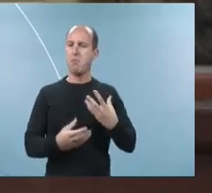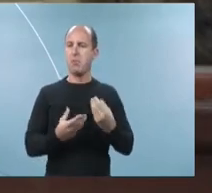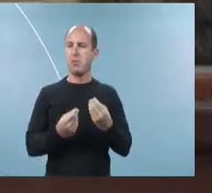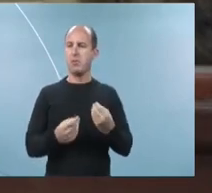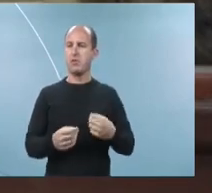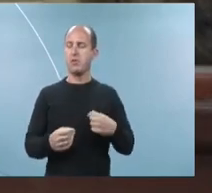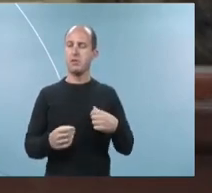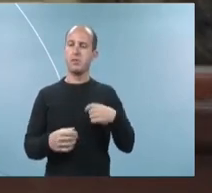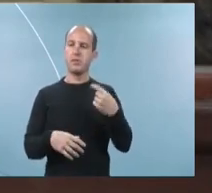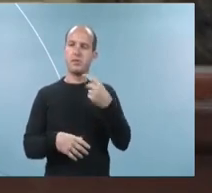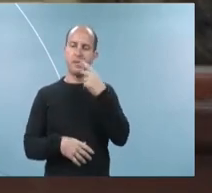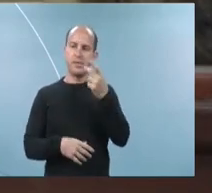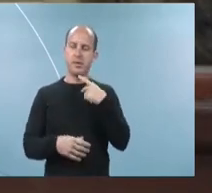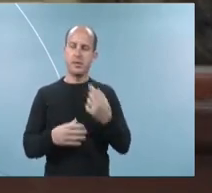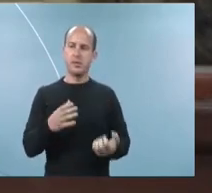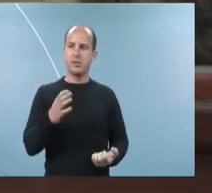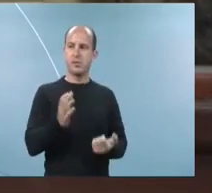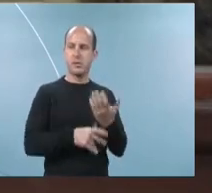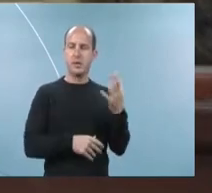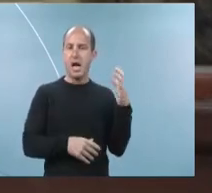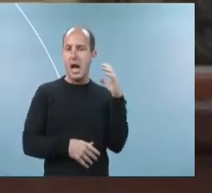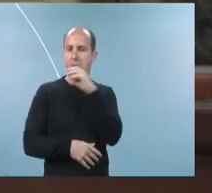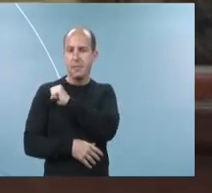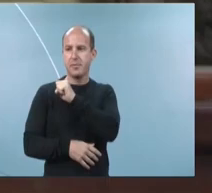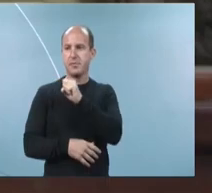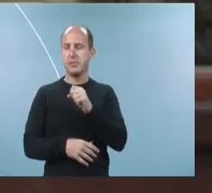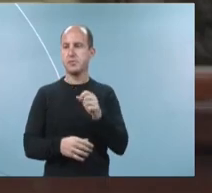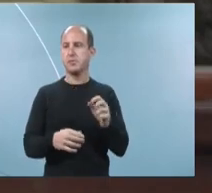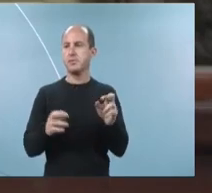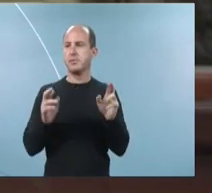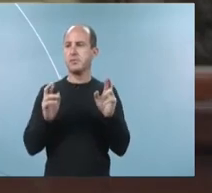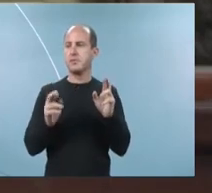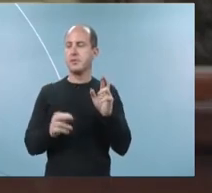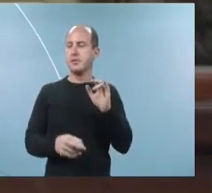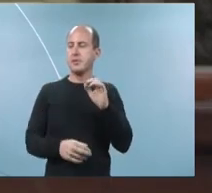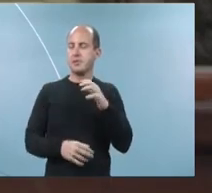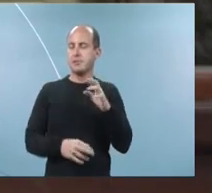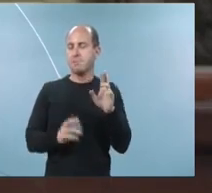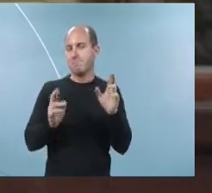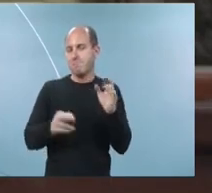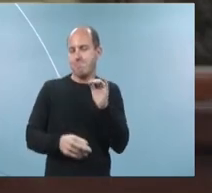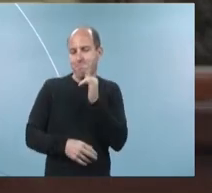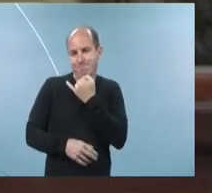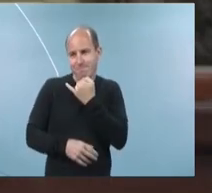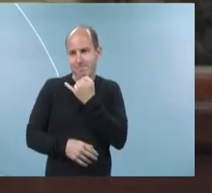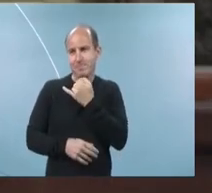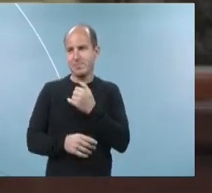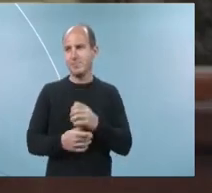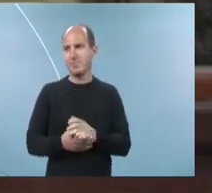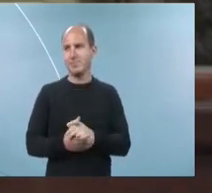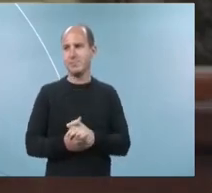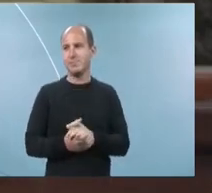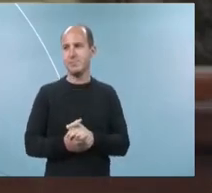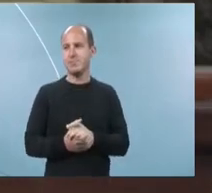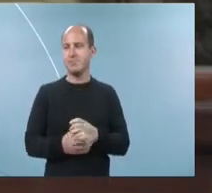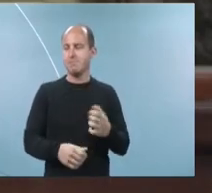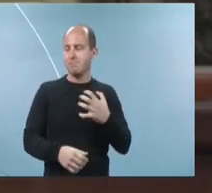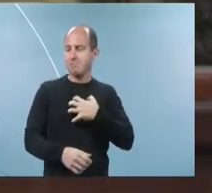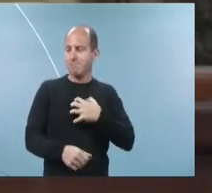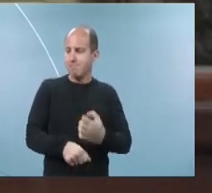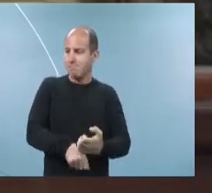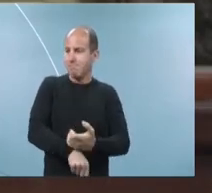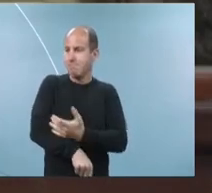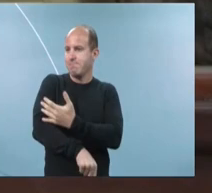eu vou declamar o cordelzinho que eu fiz às pressas. Eu espero que não decepcione. E eu estou um pouco